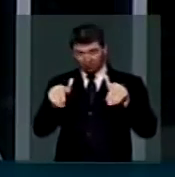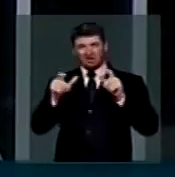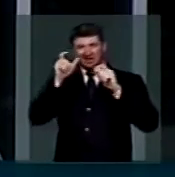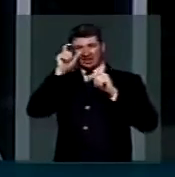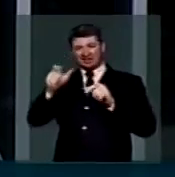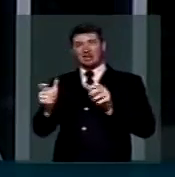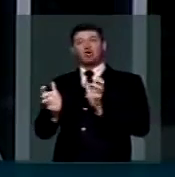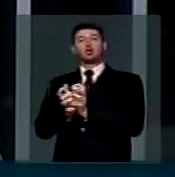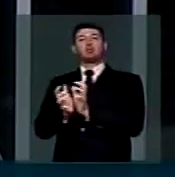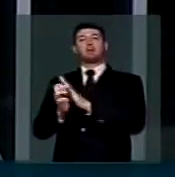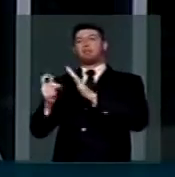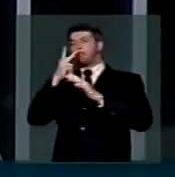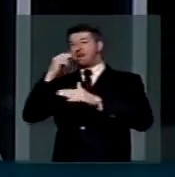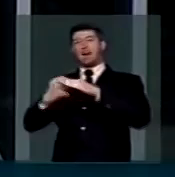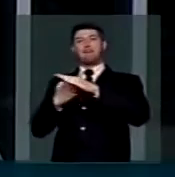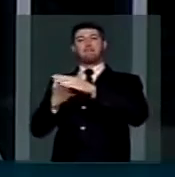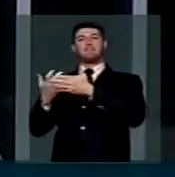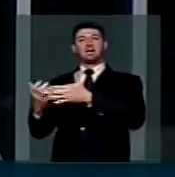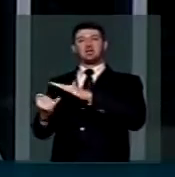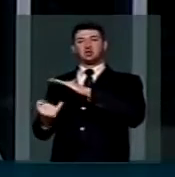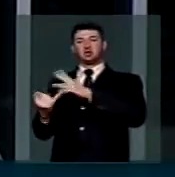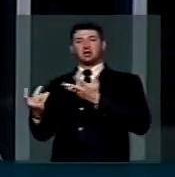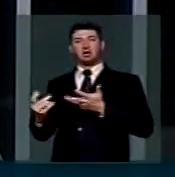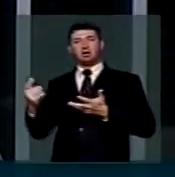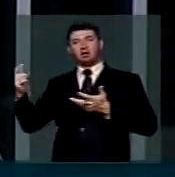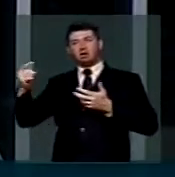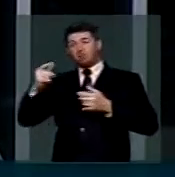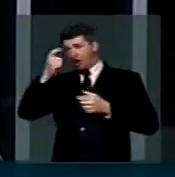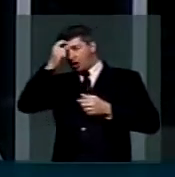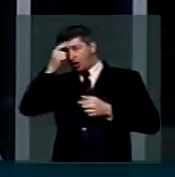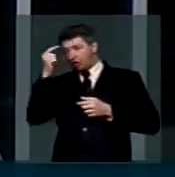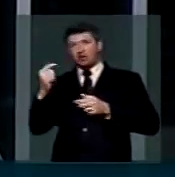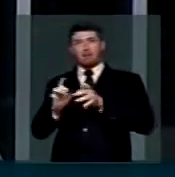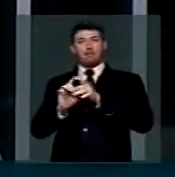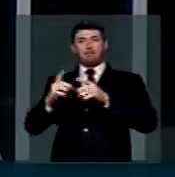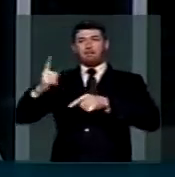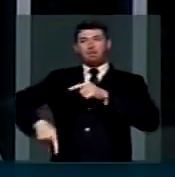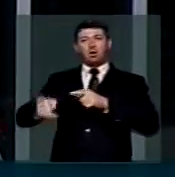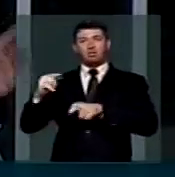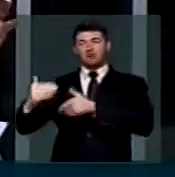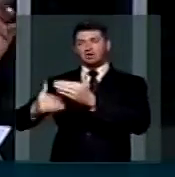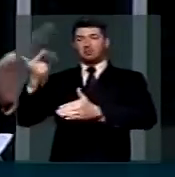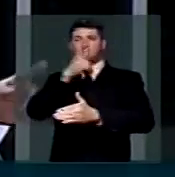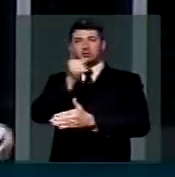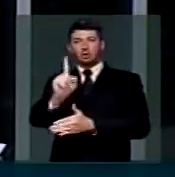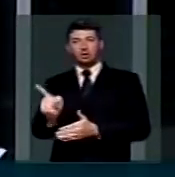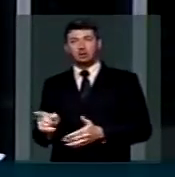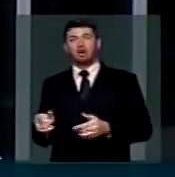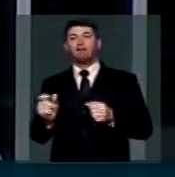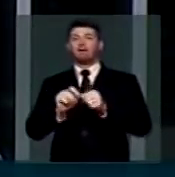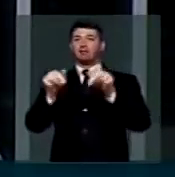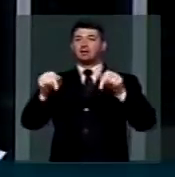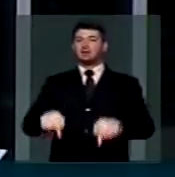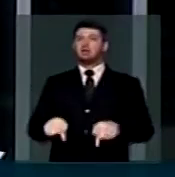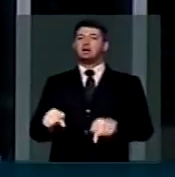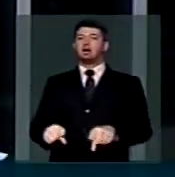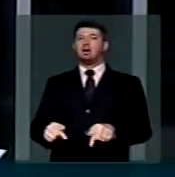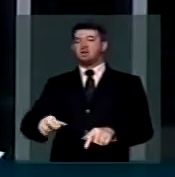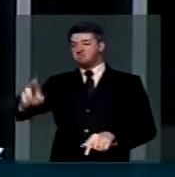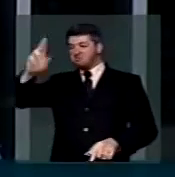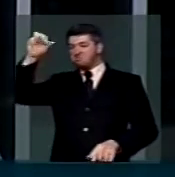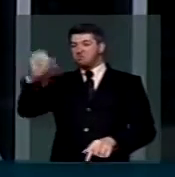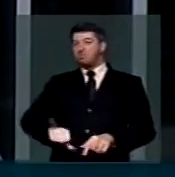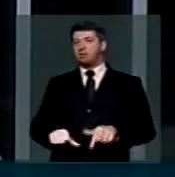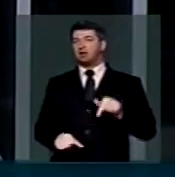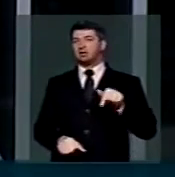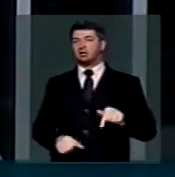interesses corporativos, a uma lógica que impede o avanço e que pode promover aqui um terrível